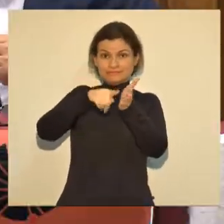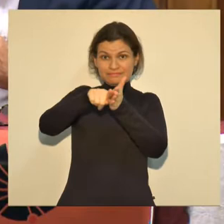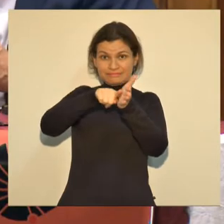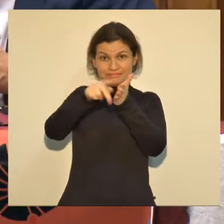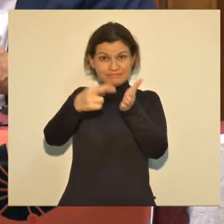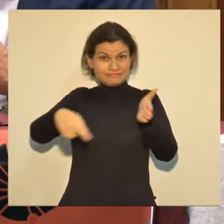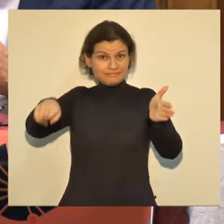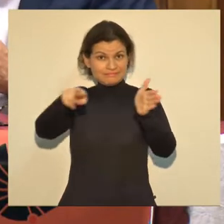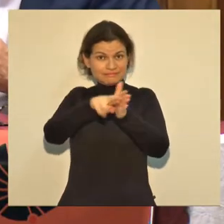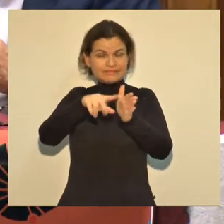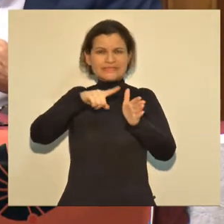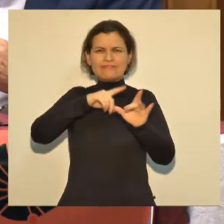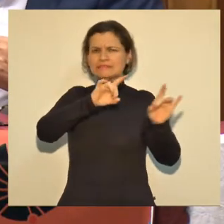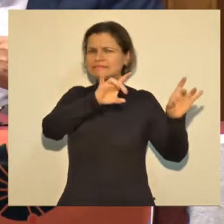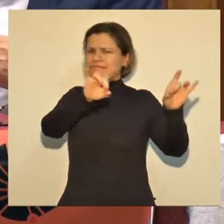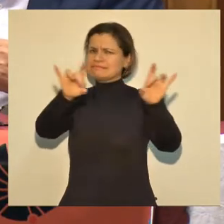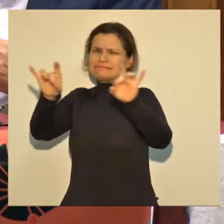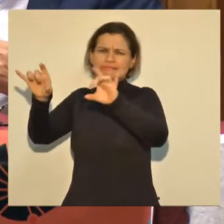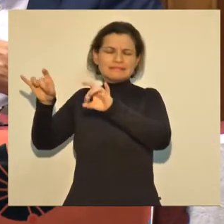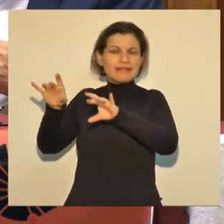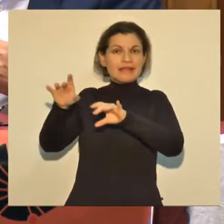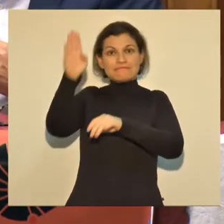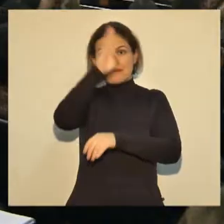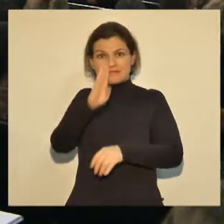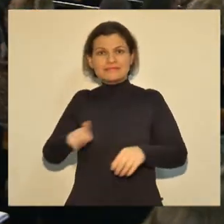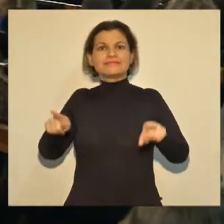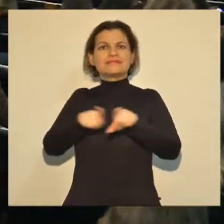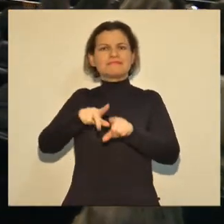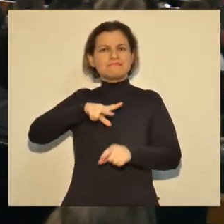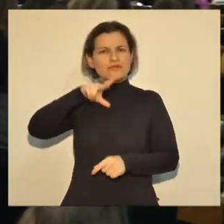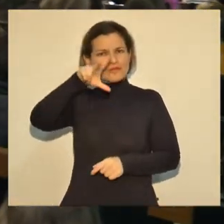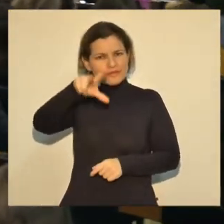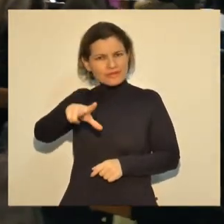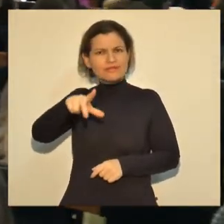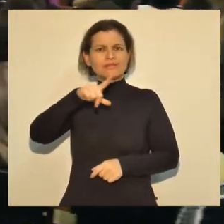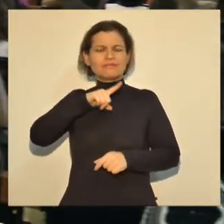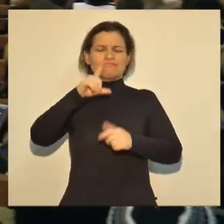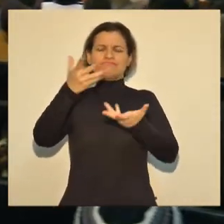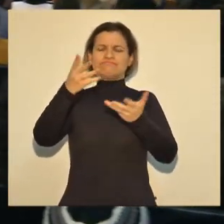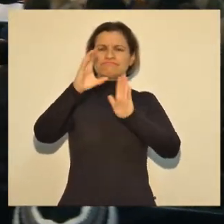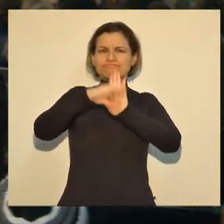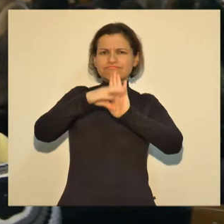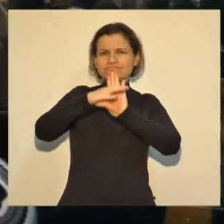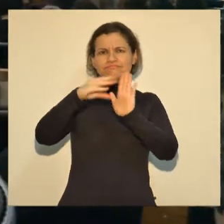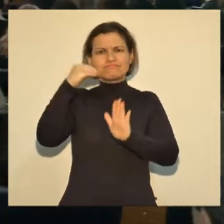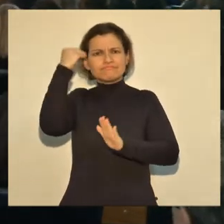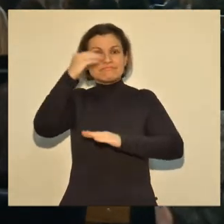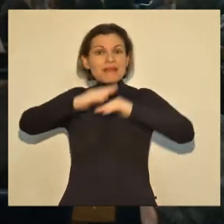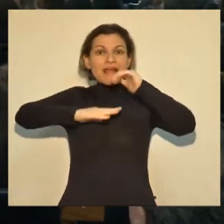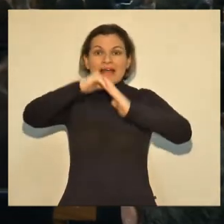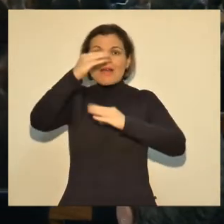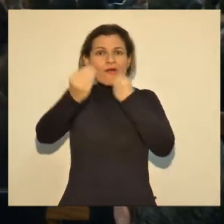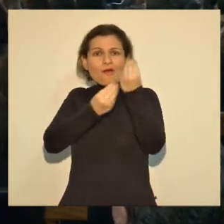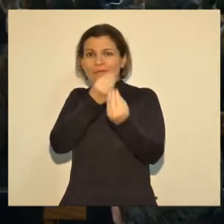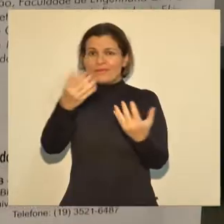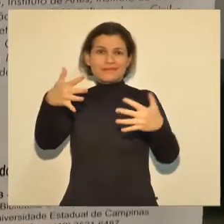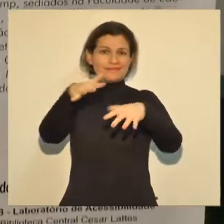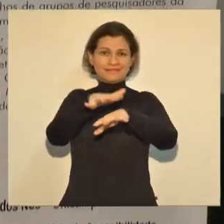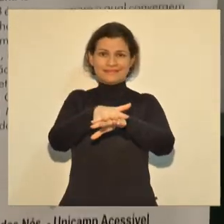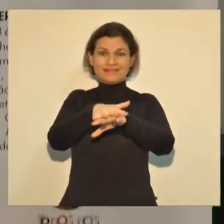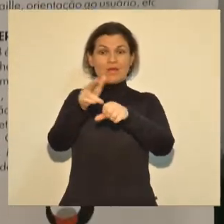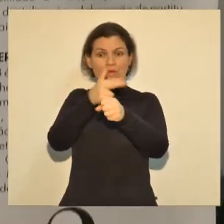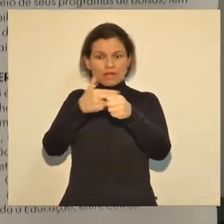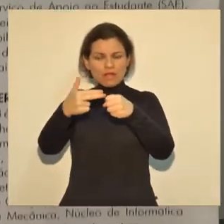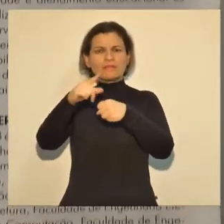Reabilitação. Especialistas do Brasil e de Portugal abordaram conceitos, experiências e práticas de inclusão.